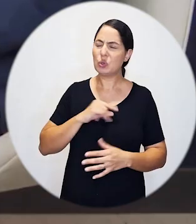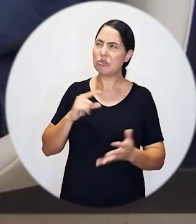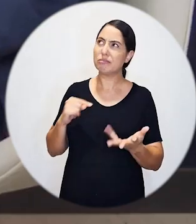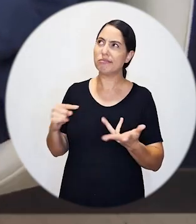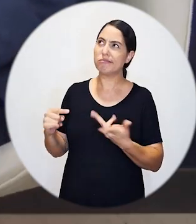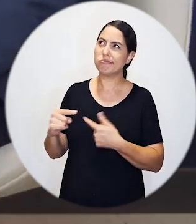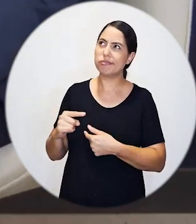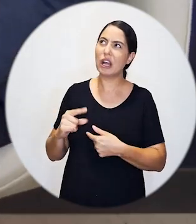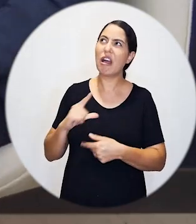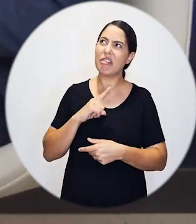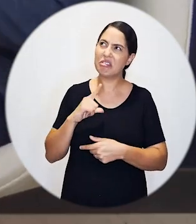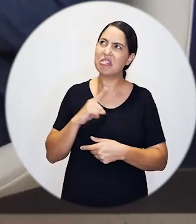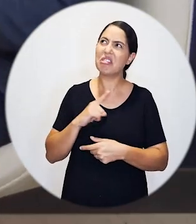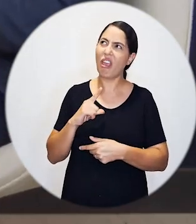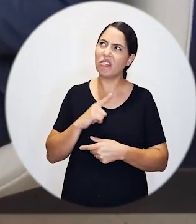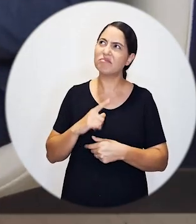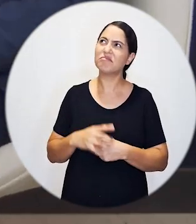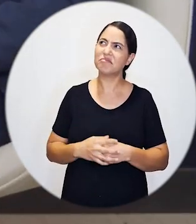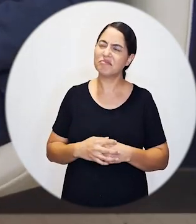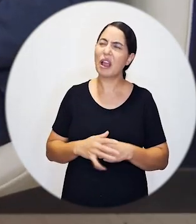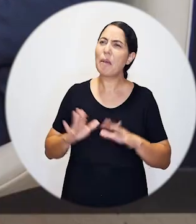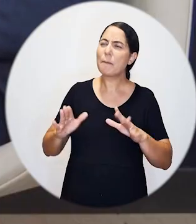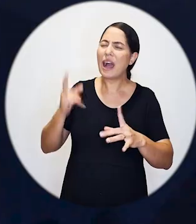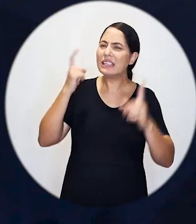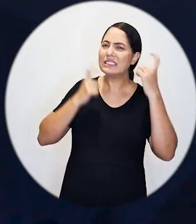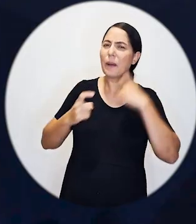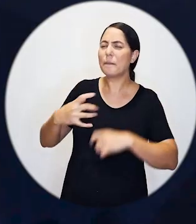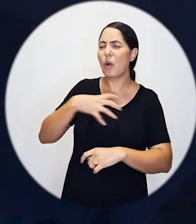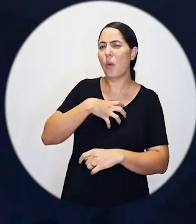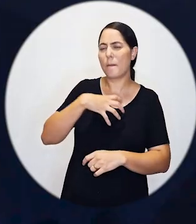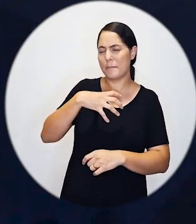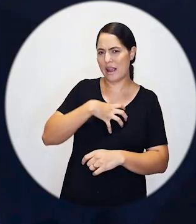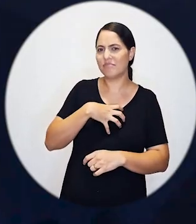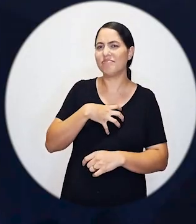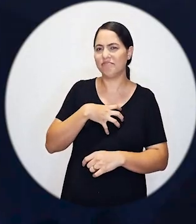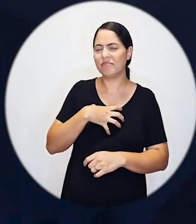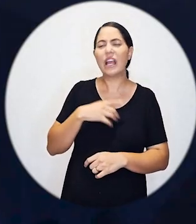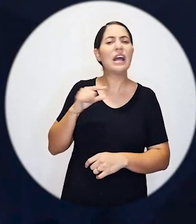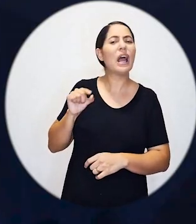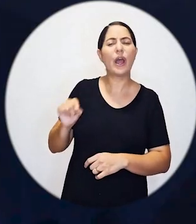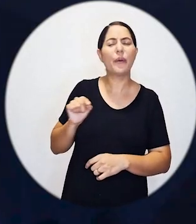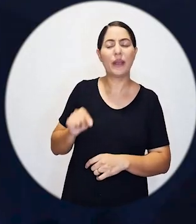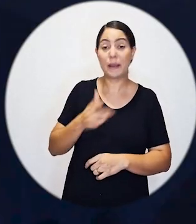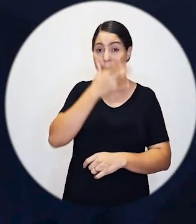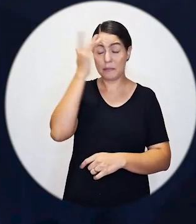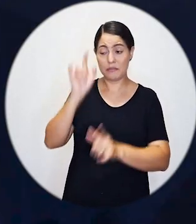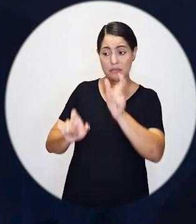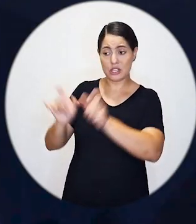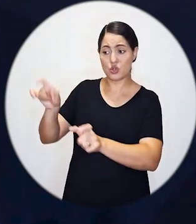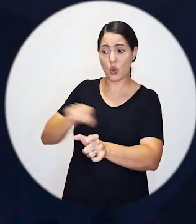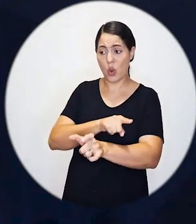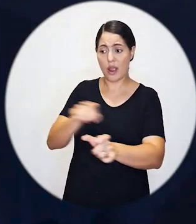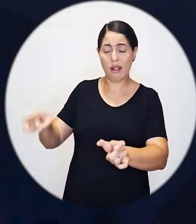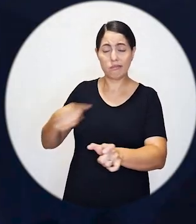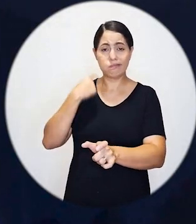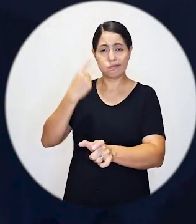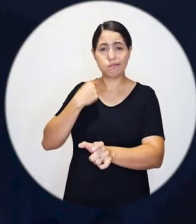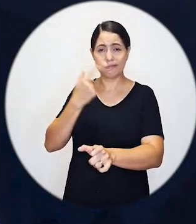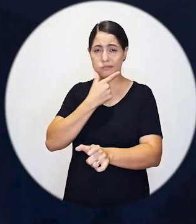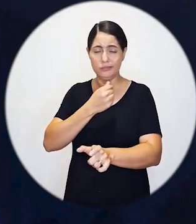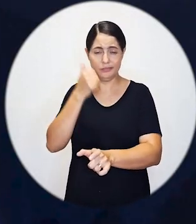são muitas, mas me permite acentuar uma preocupação muito forte que da OAB, que é garantir que os nossos colegas